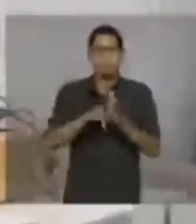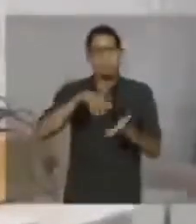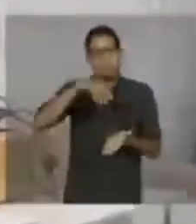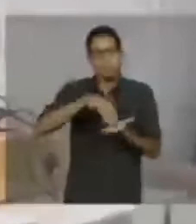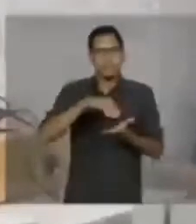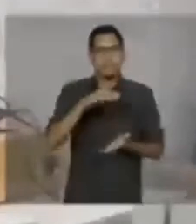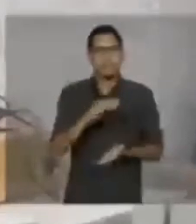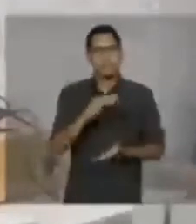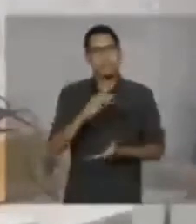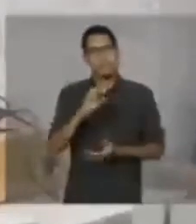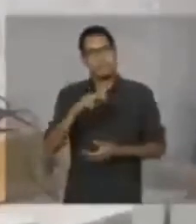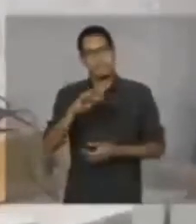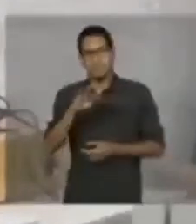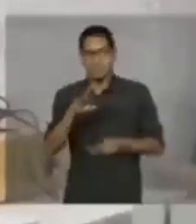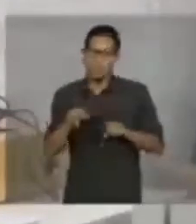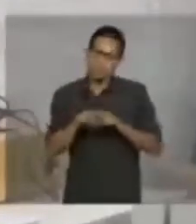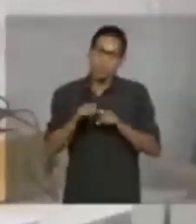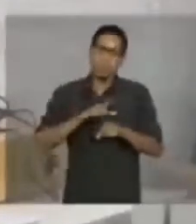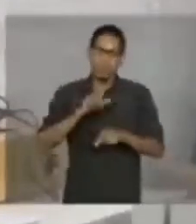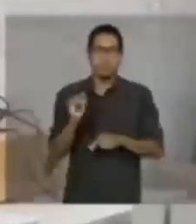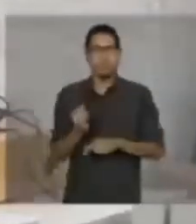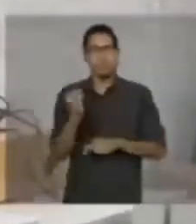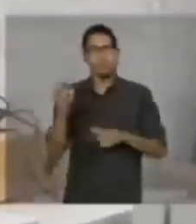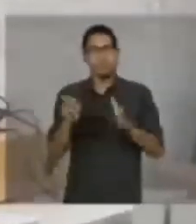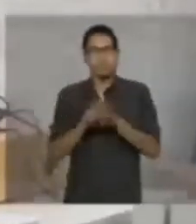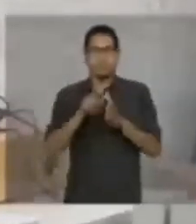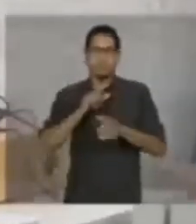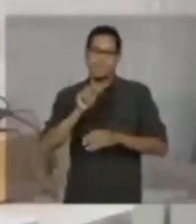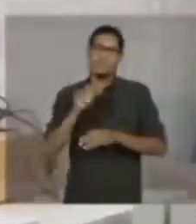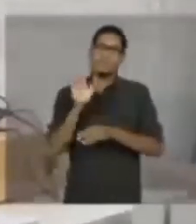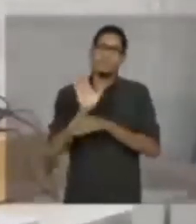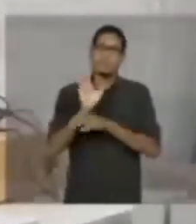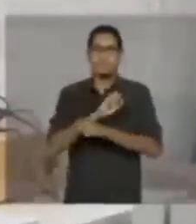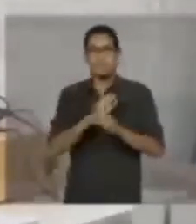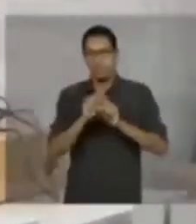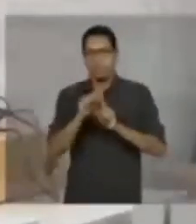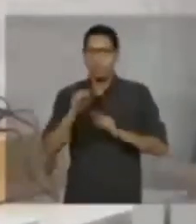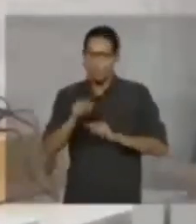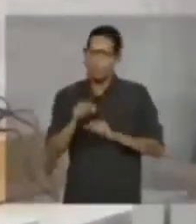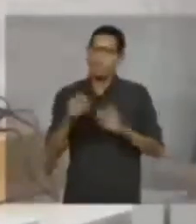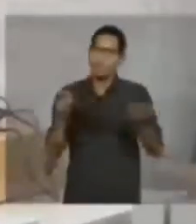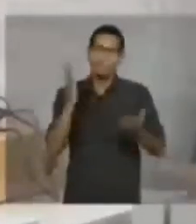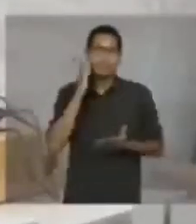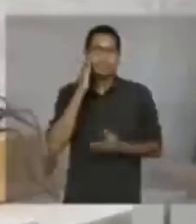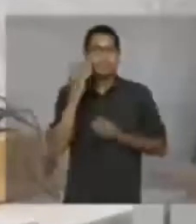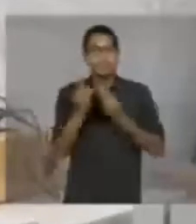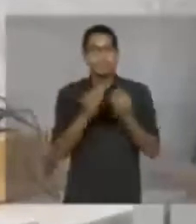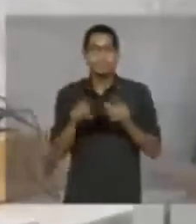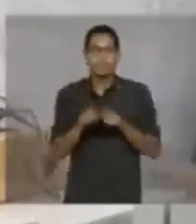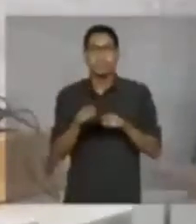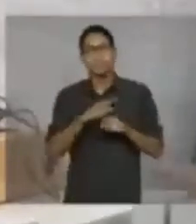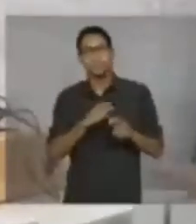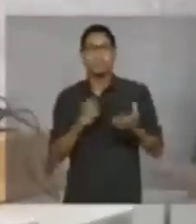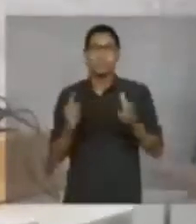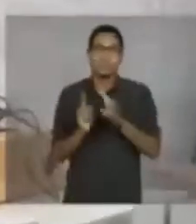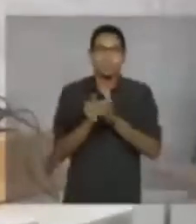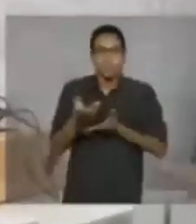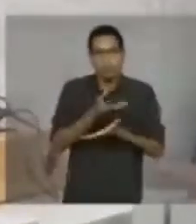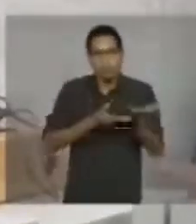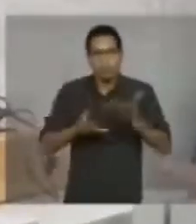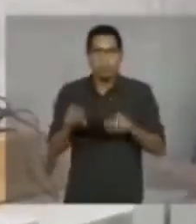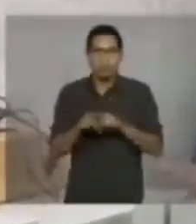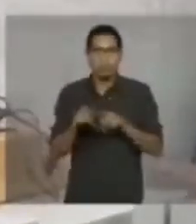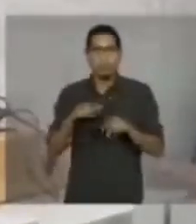figura muito interessante dentro da assistência social e rara, inclusive, porque promove o convívio intergeracional. O